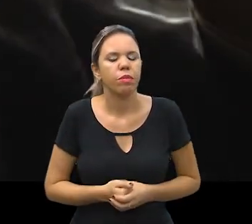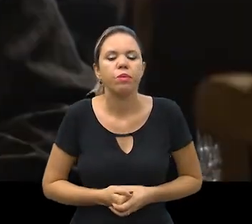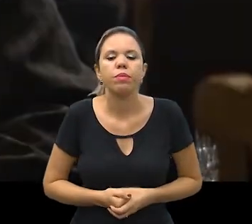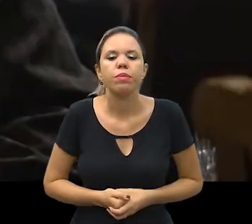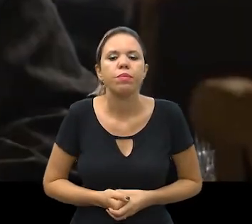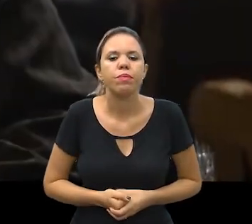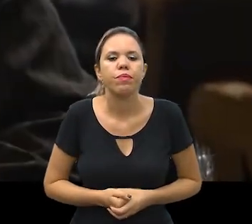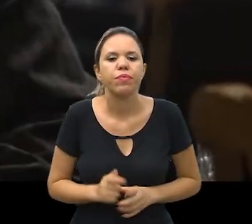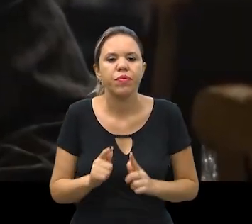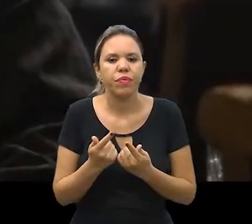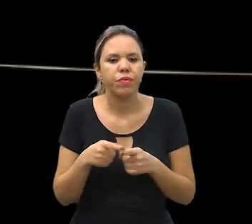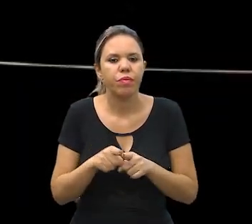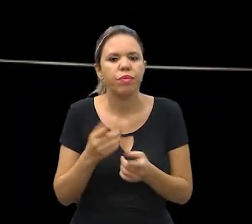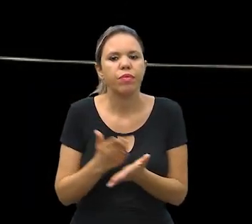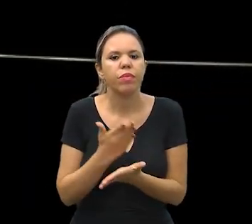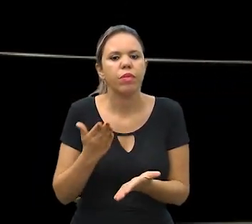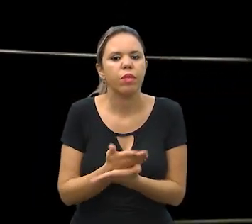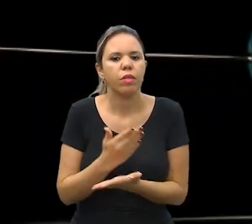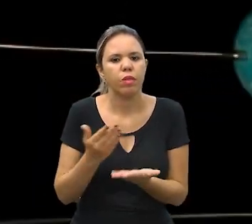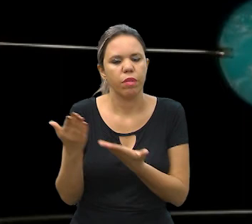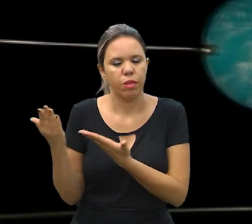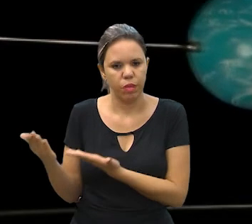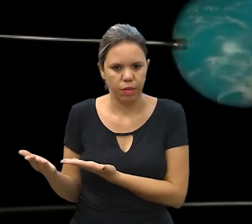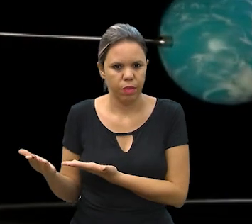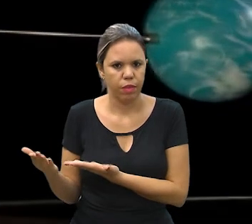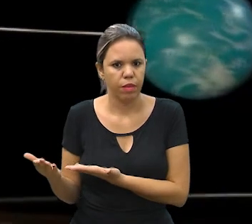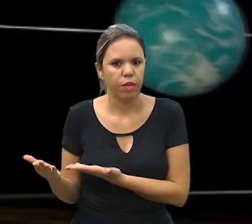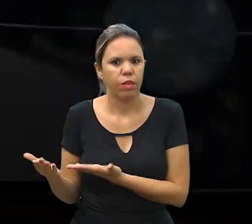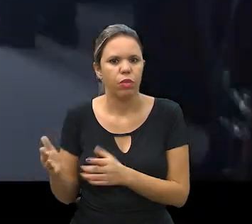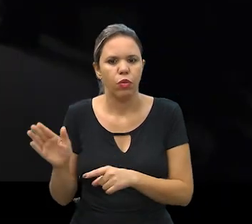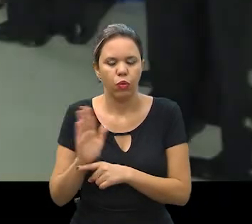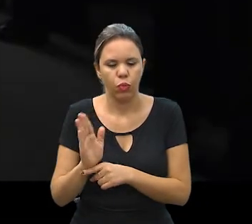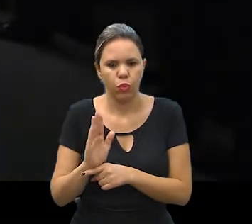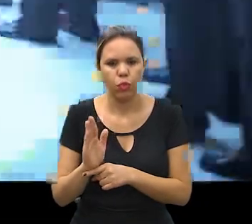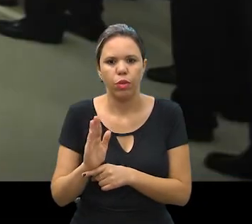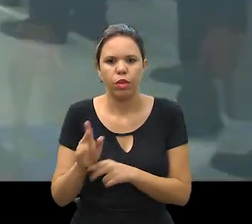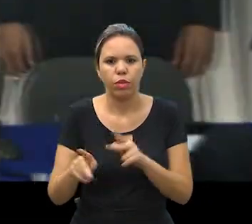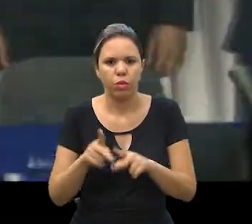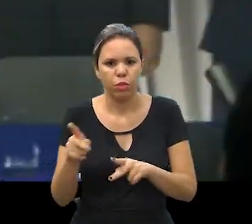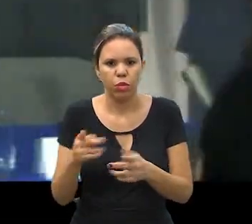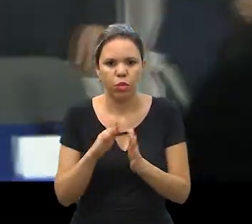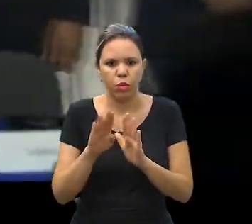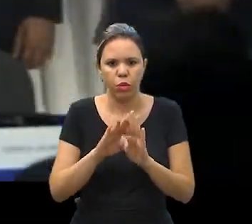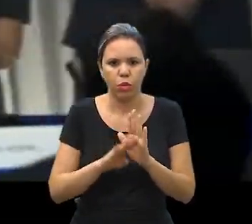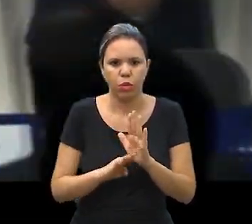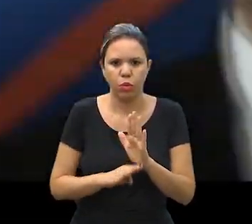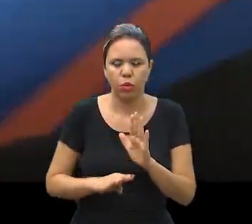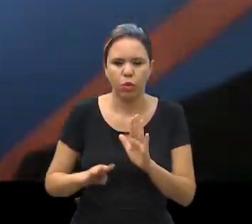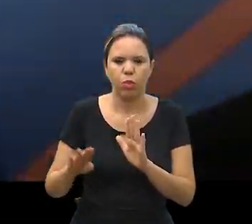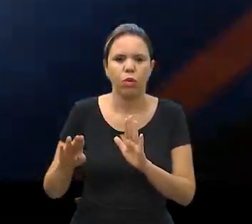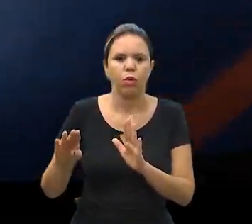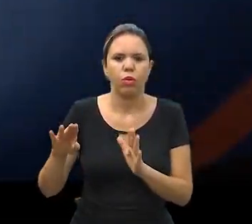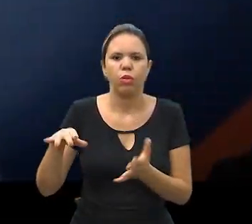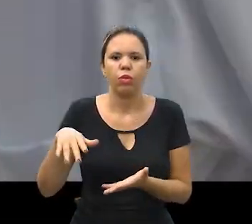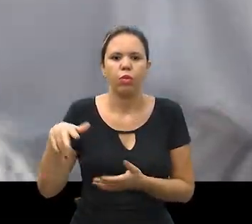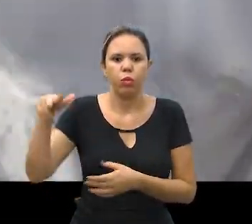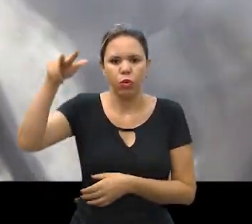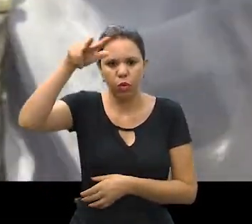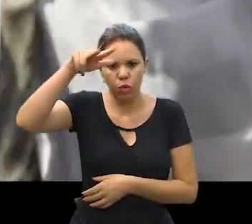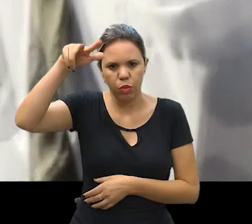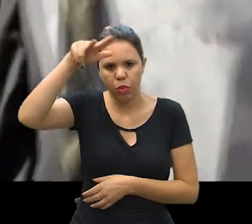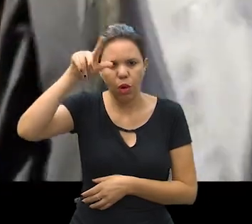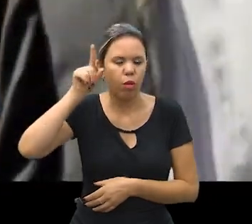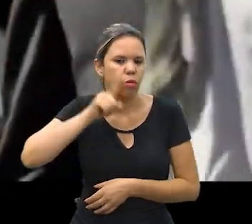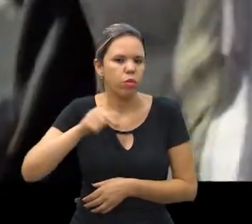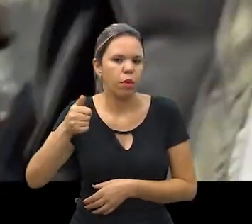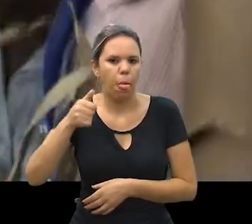National Geographic, baseada no livro de Tom Wolfe. A série mostra os primórdios do programa espacial dos Estados Unidos e